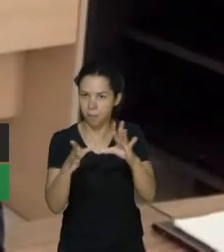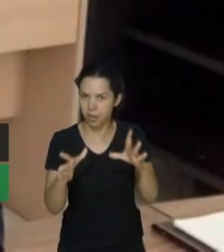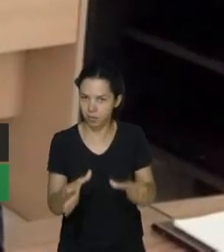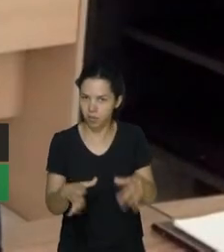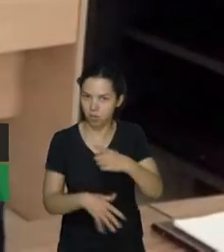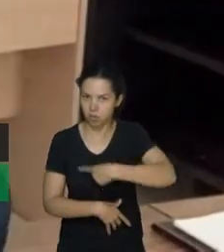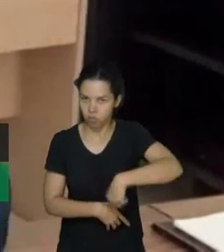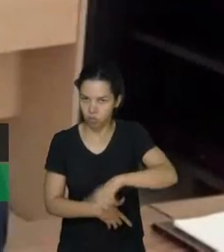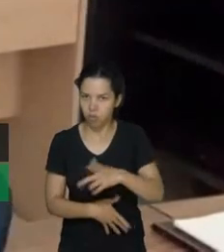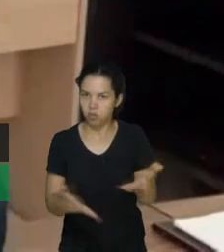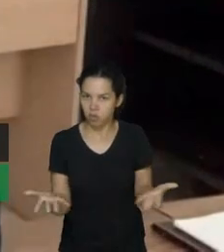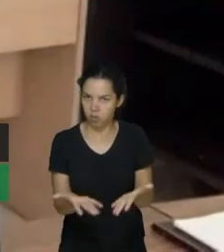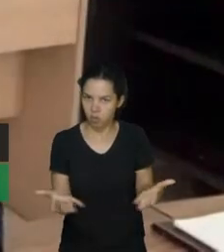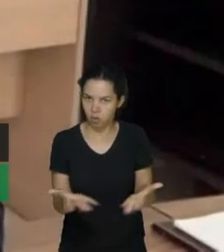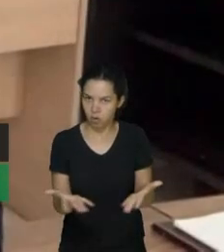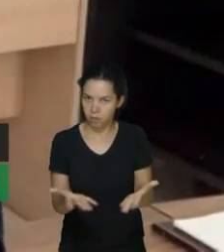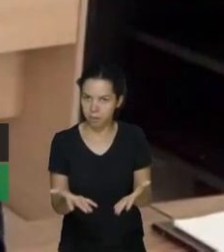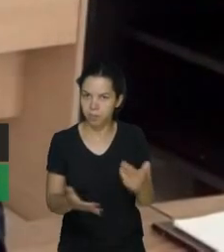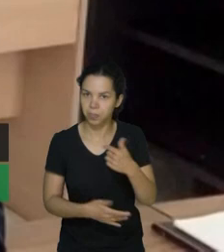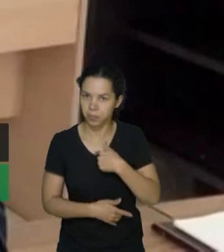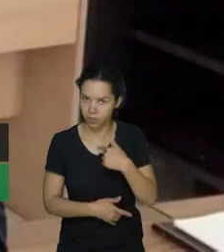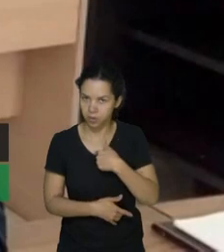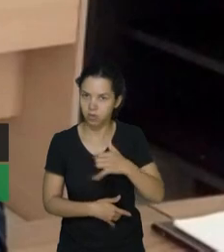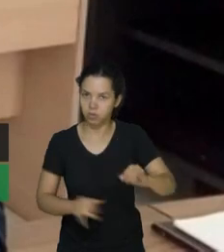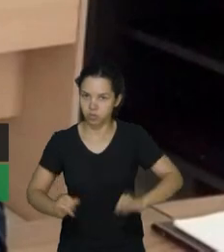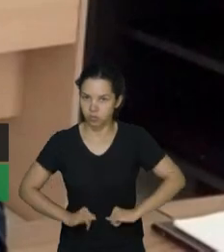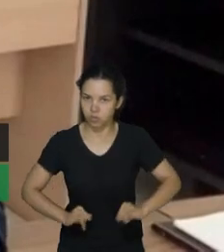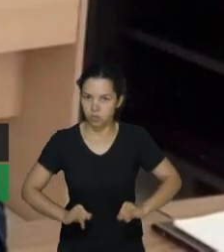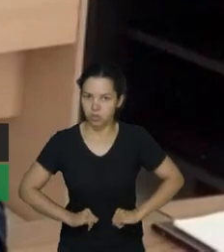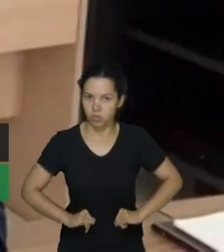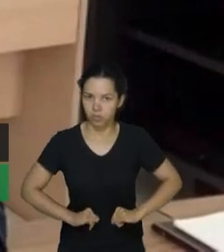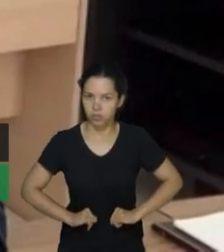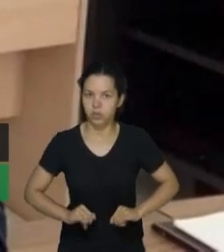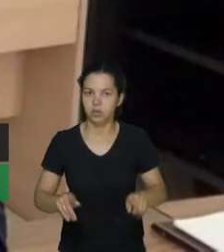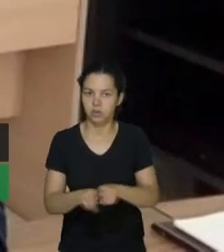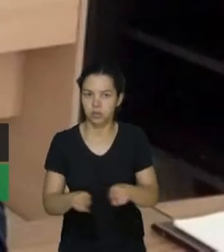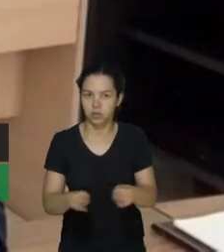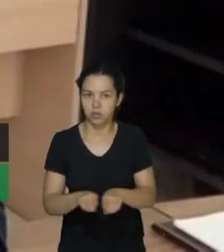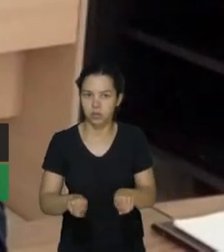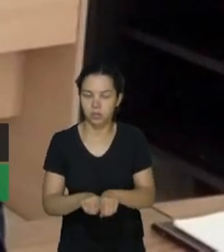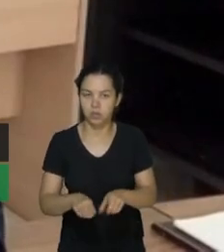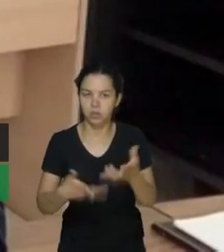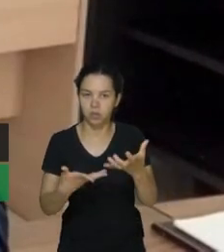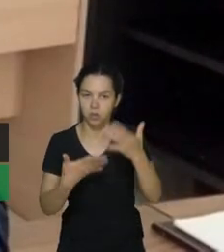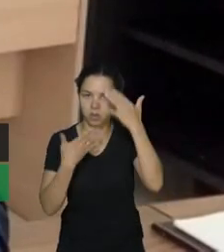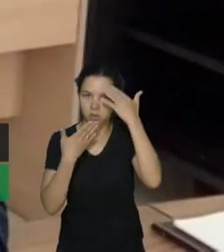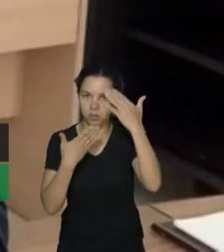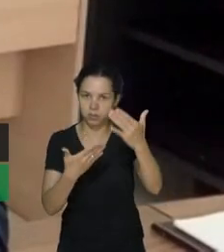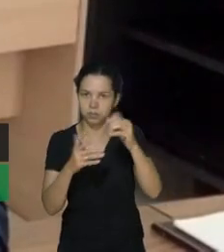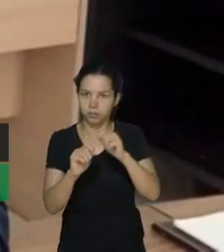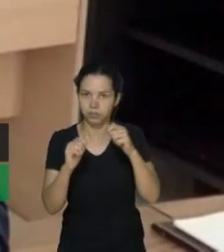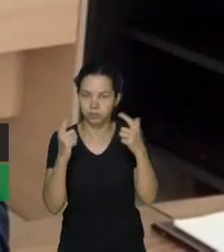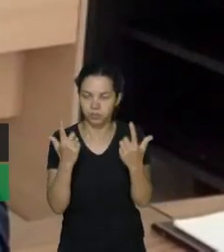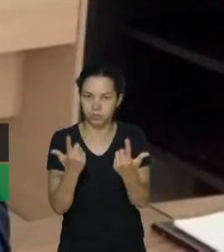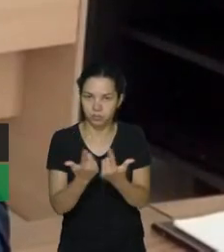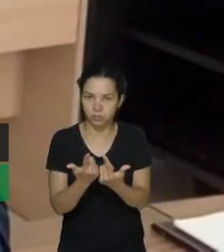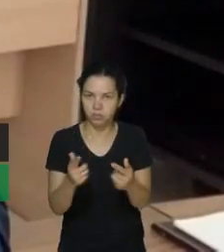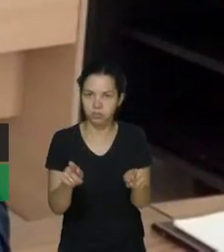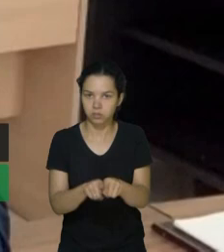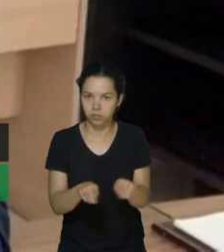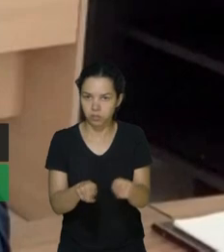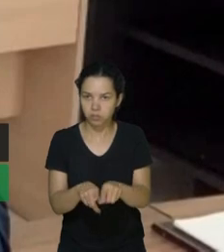está tendo. Eu sou vítima disso. Eu quero agradecer a esta casa, senhor presidente, também a